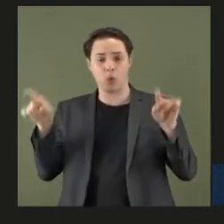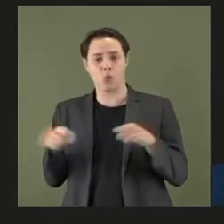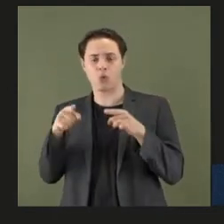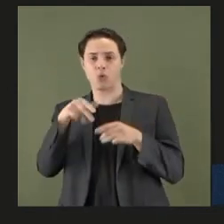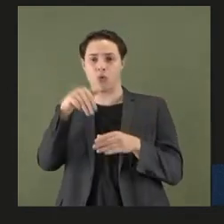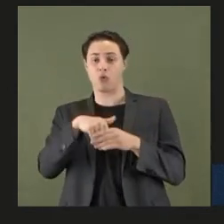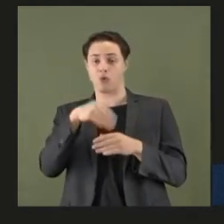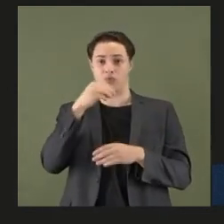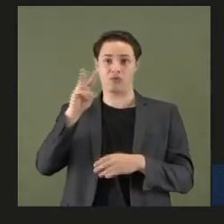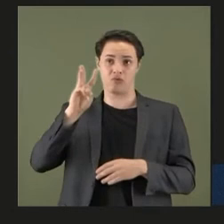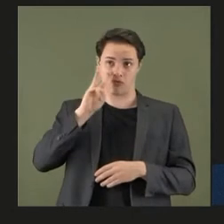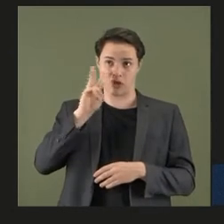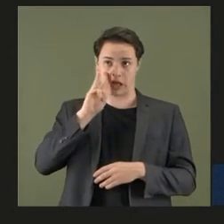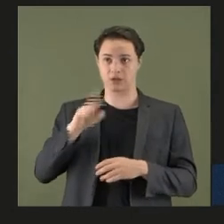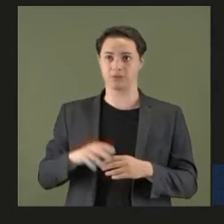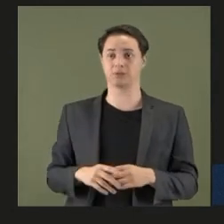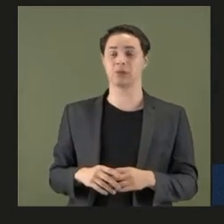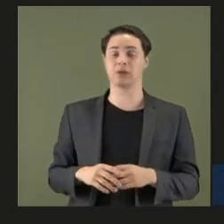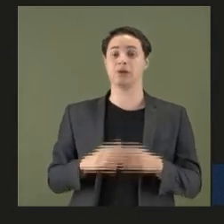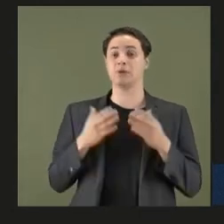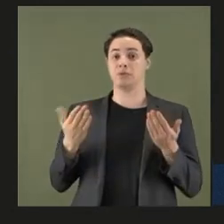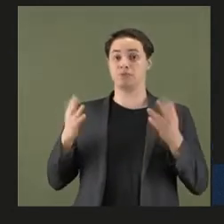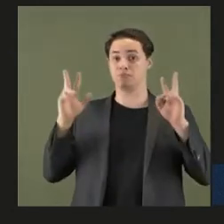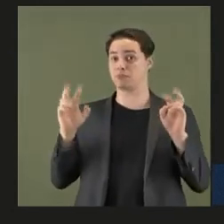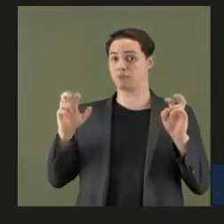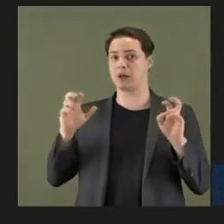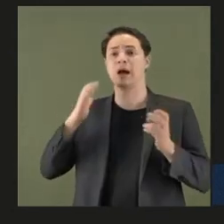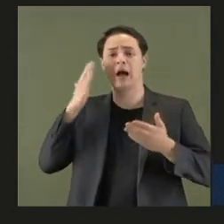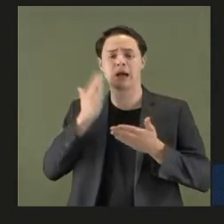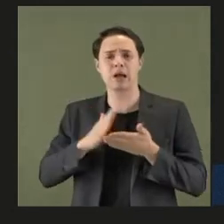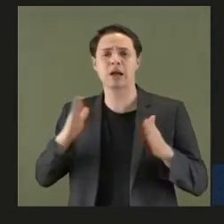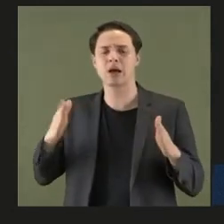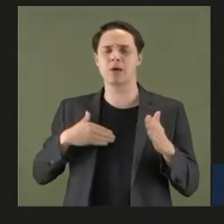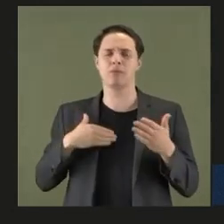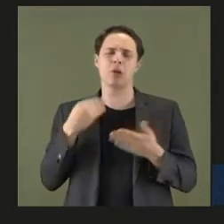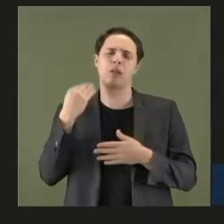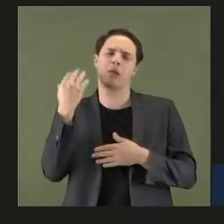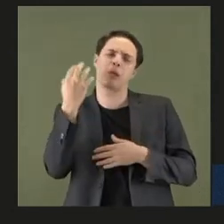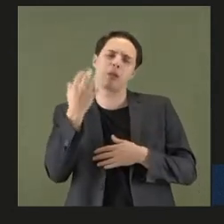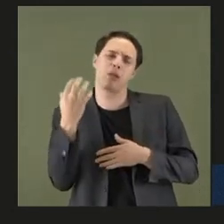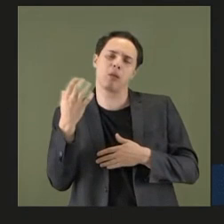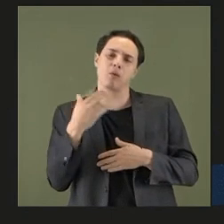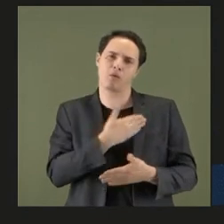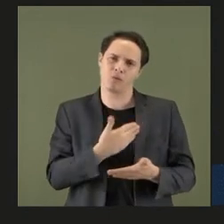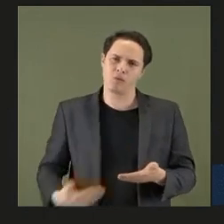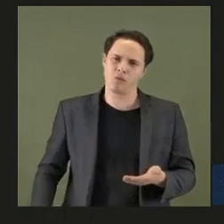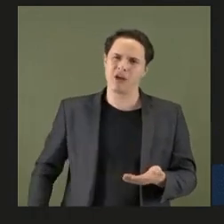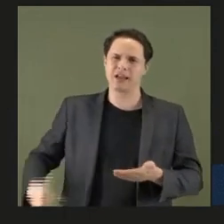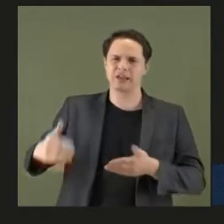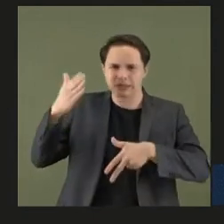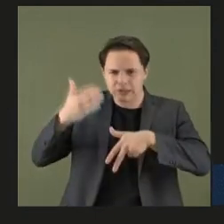colega Jacques Wagner, líder do governo. Abro aspas, acabou a lua de mel com o governo, traição